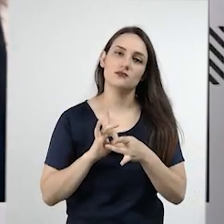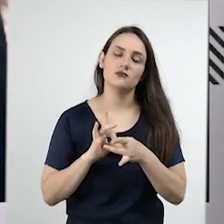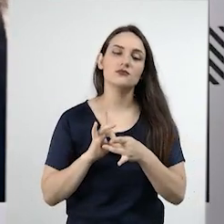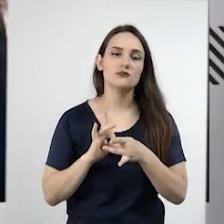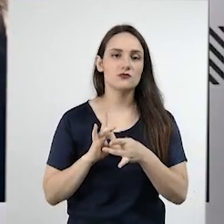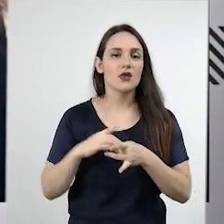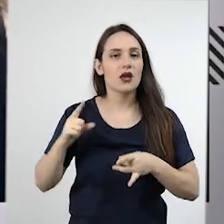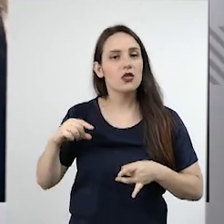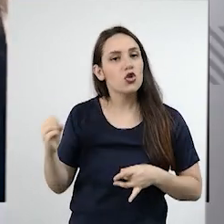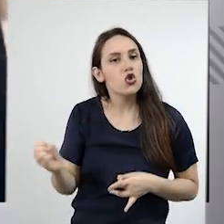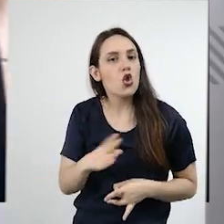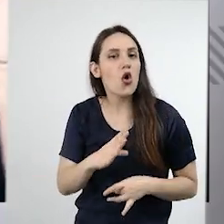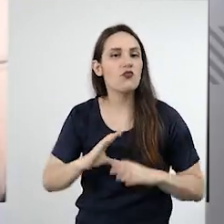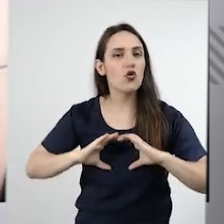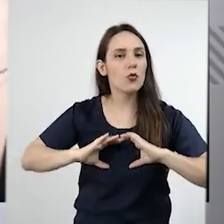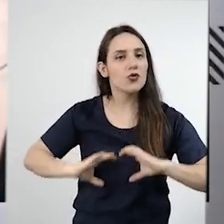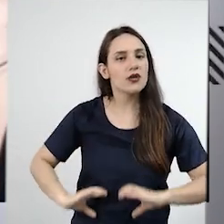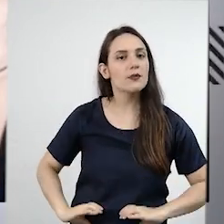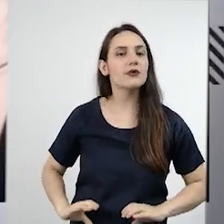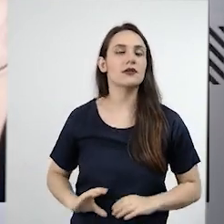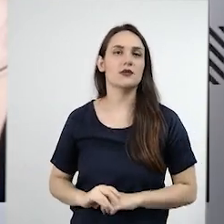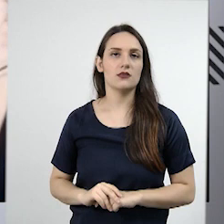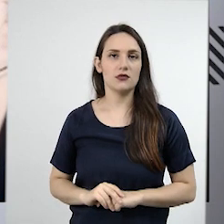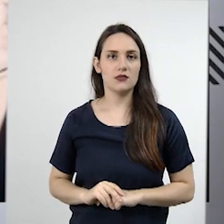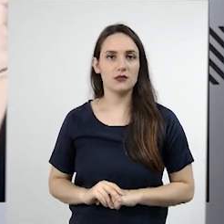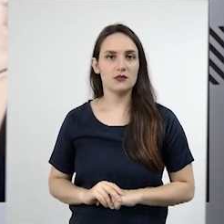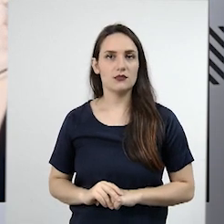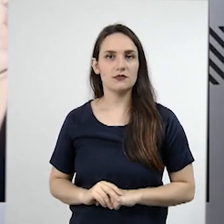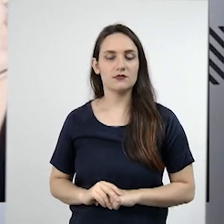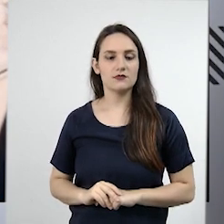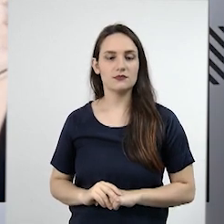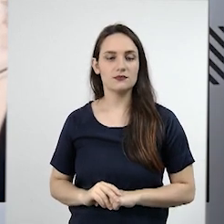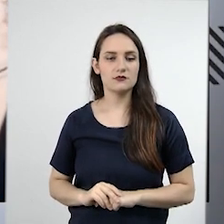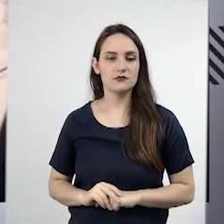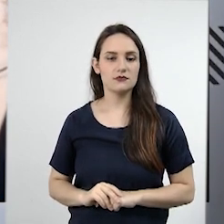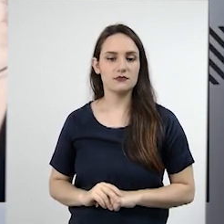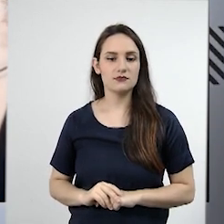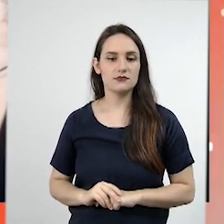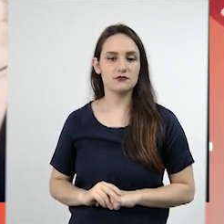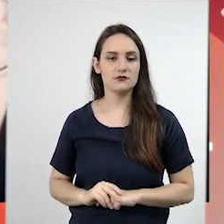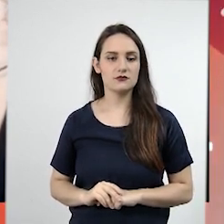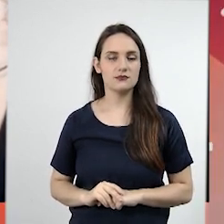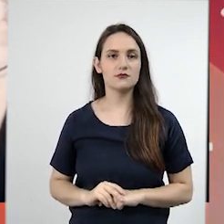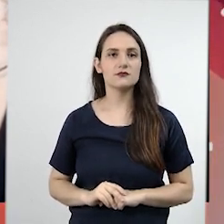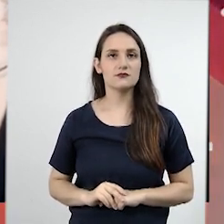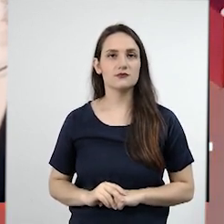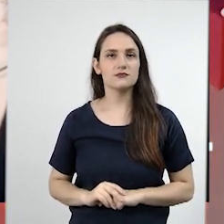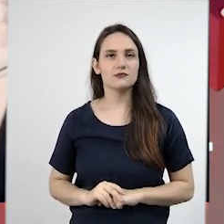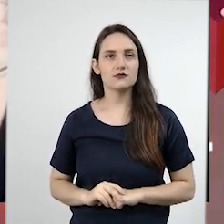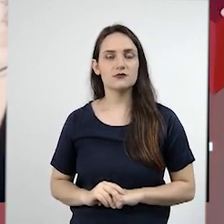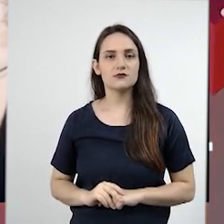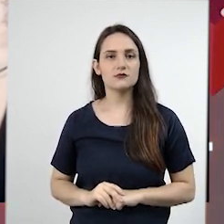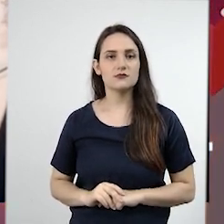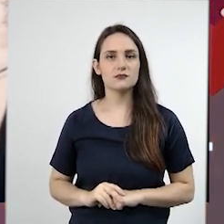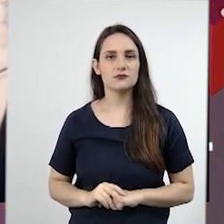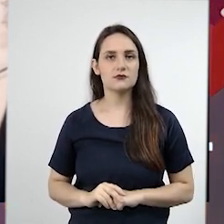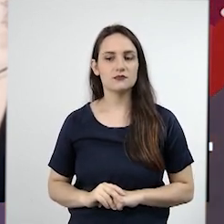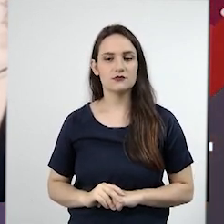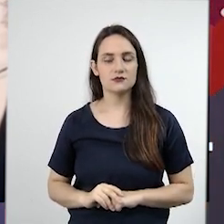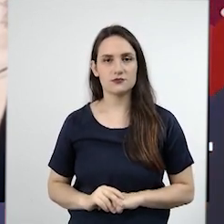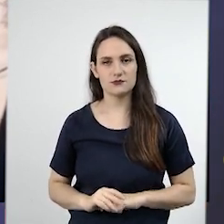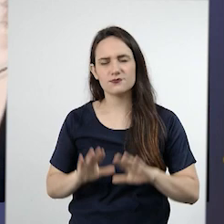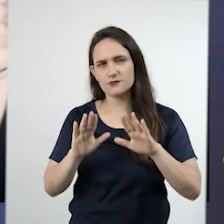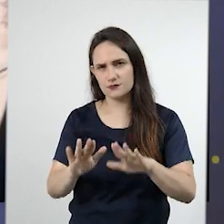de comportamento que a gente teve que aprender a ter. E a rede social, ela, de certa forma, também colabora